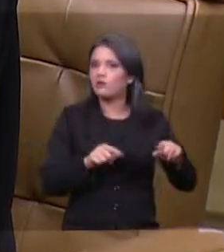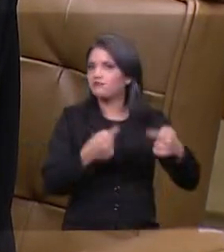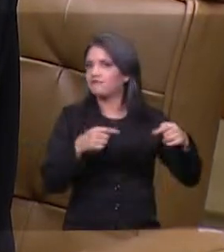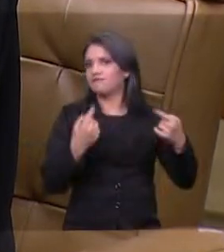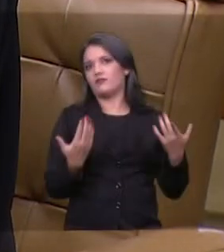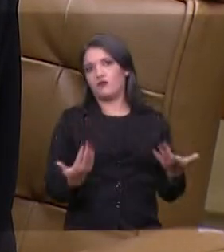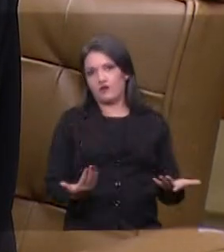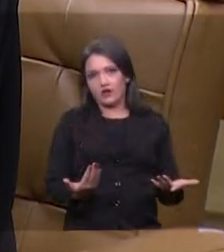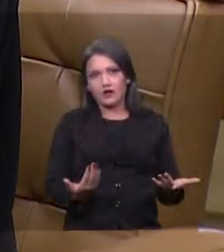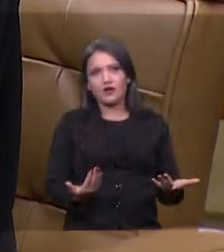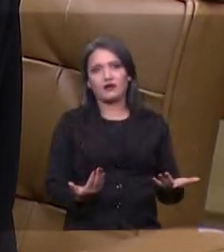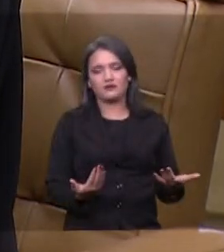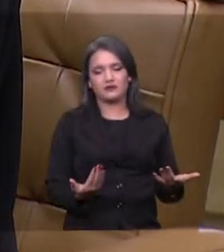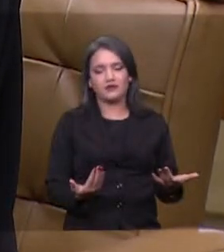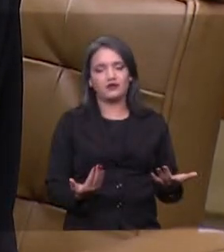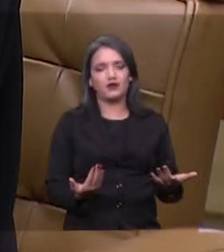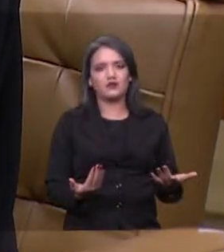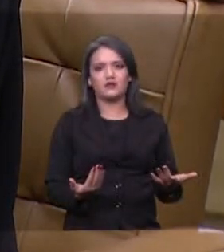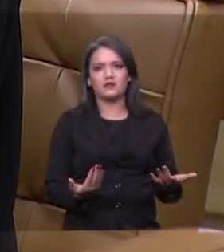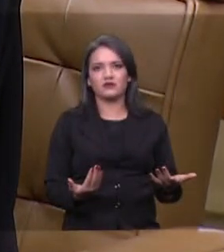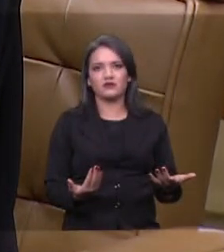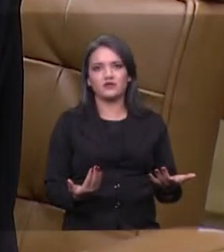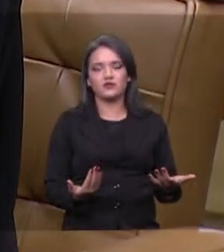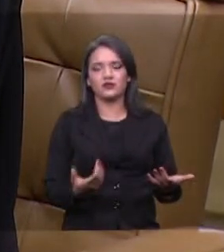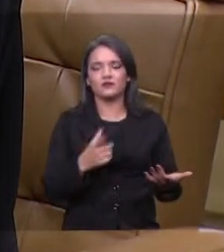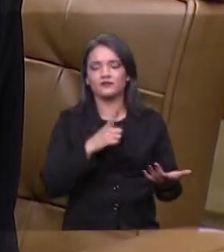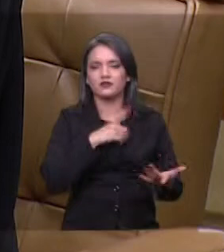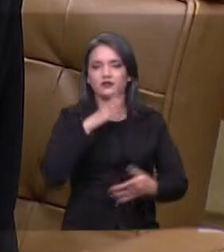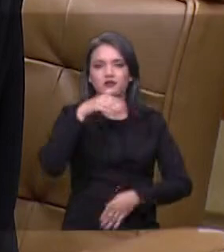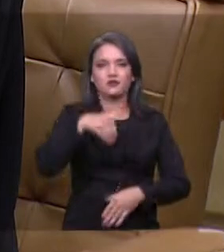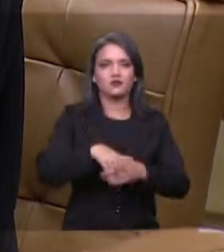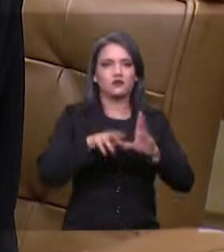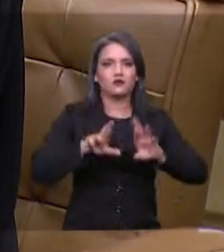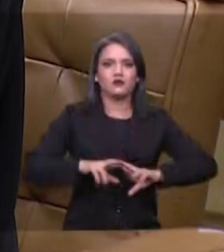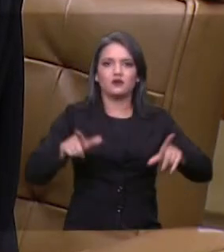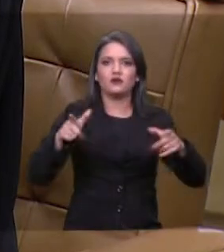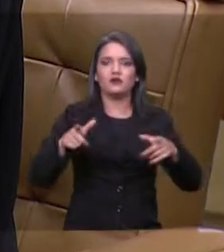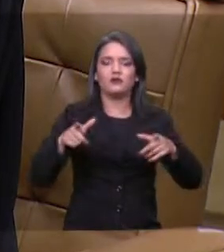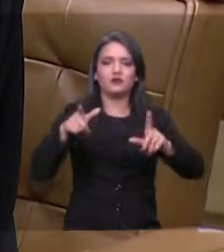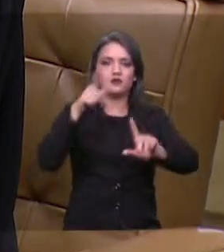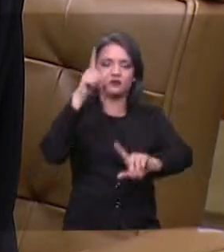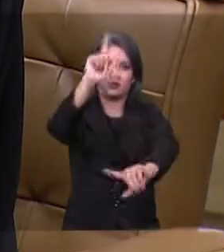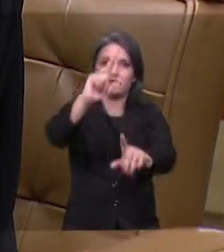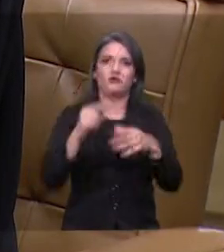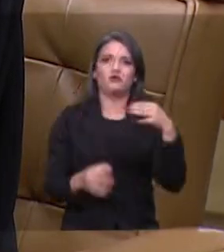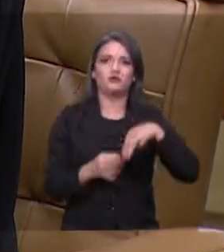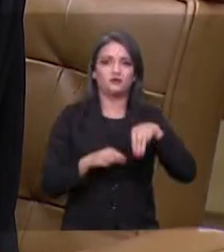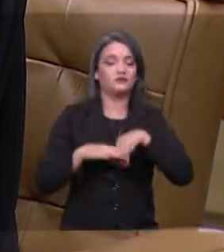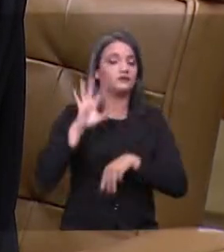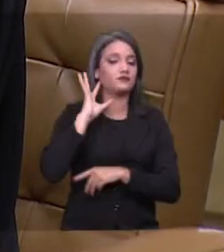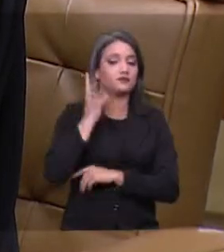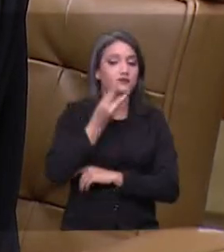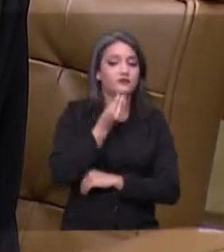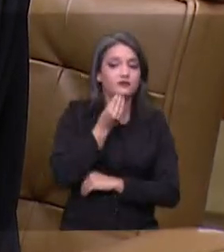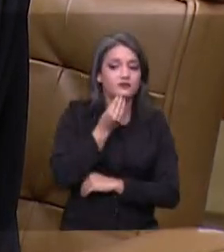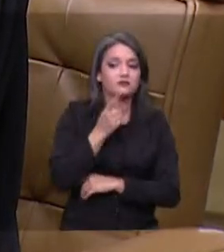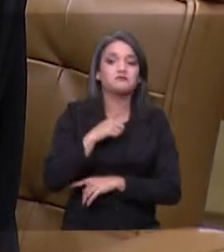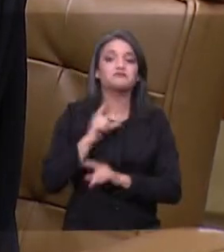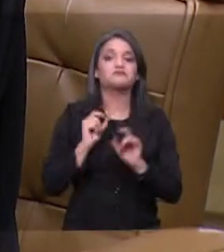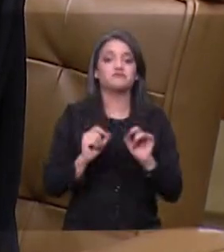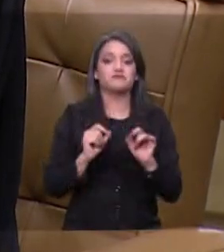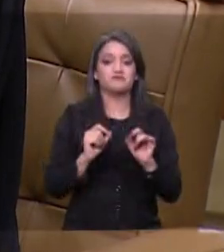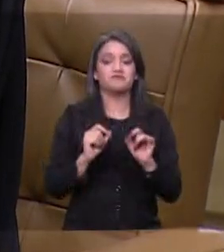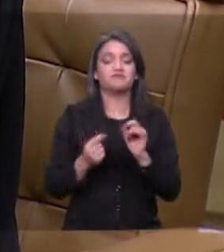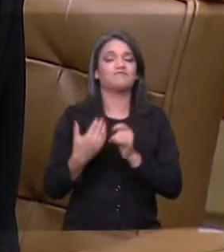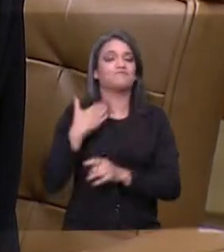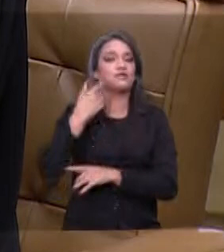como enfatizado no voto parcialmente divergente do eminente ministro Dias Toffoli, tenho para mim que o Instituto